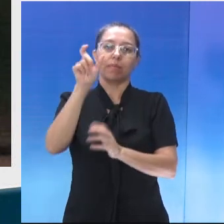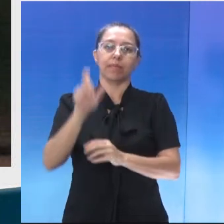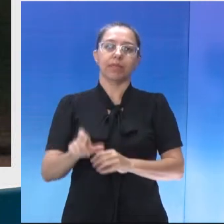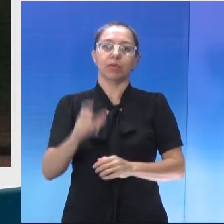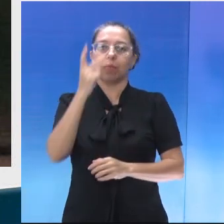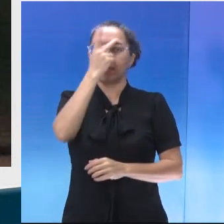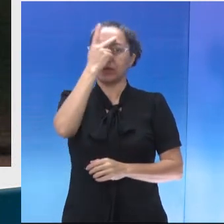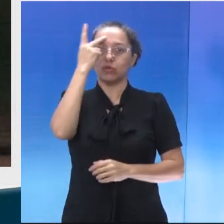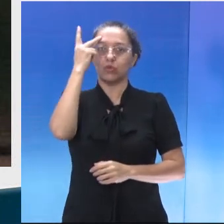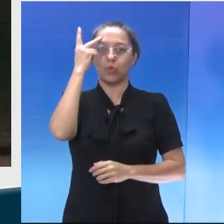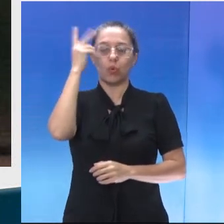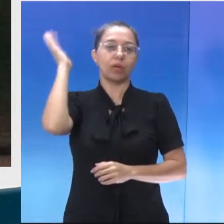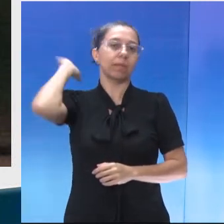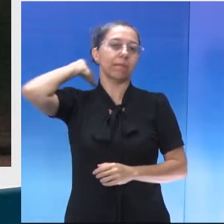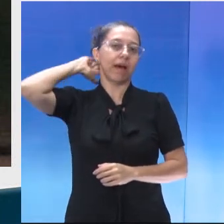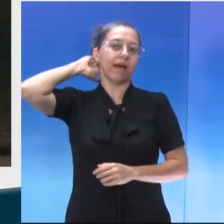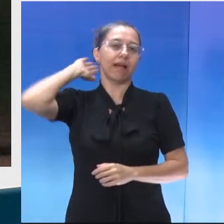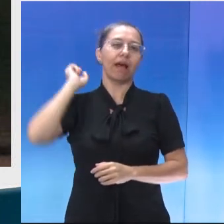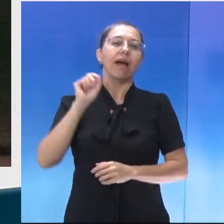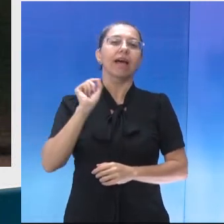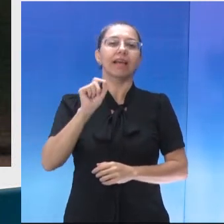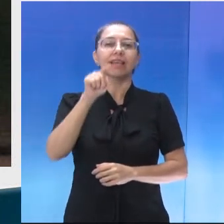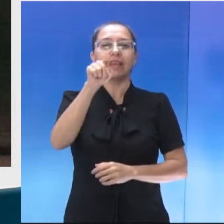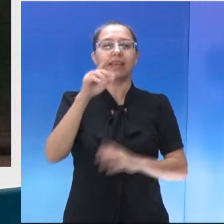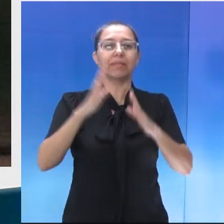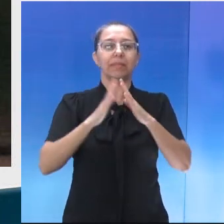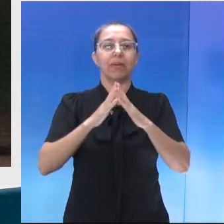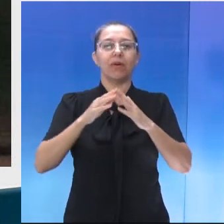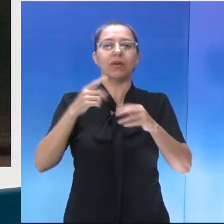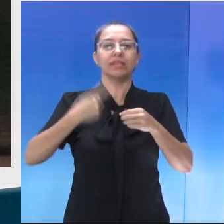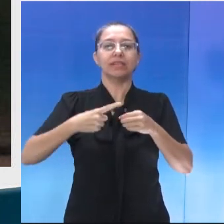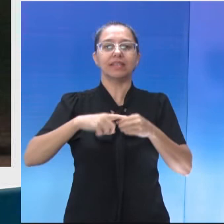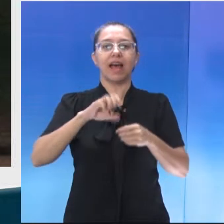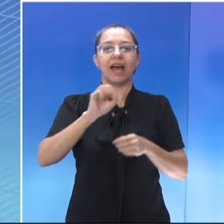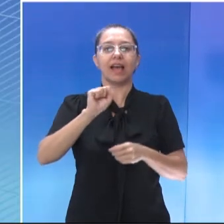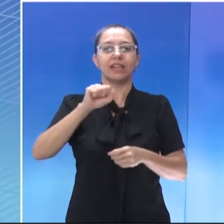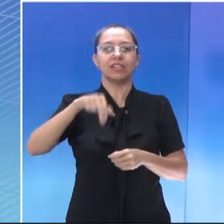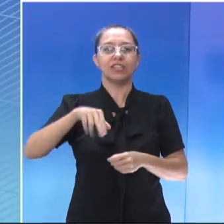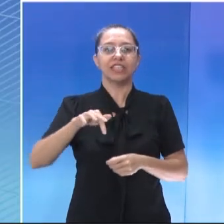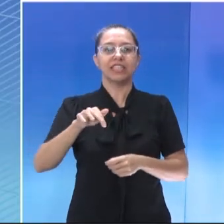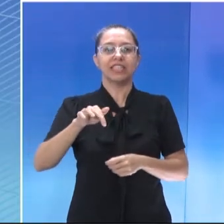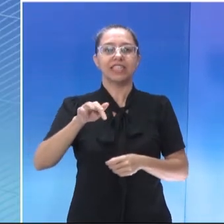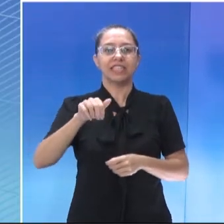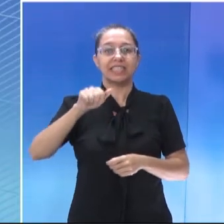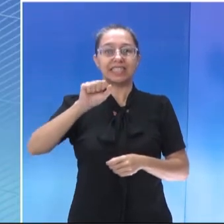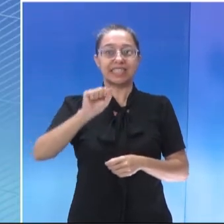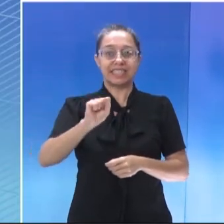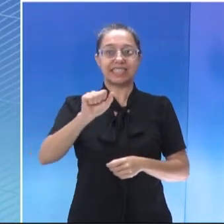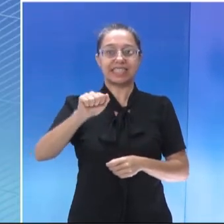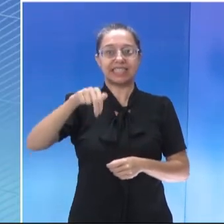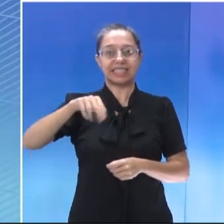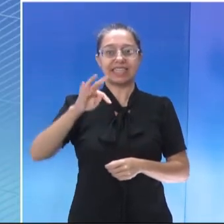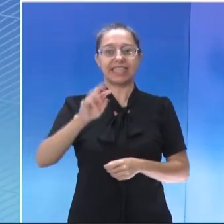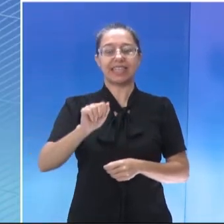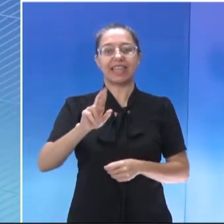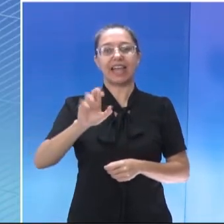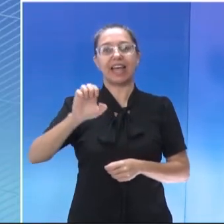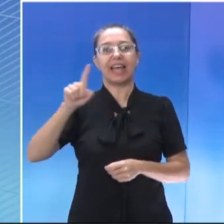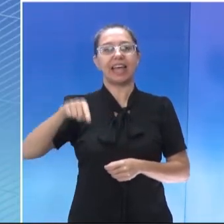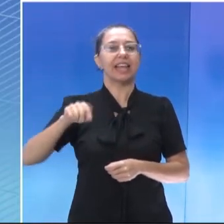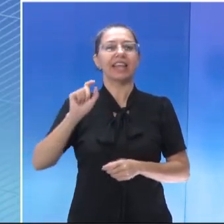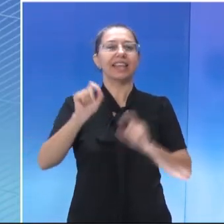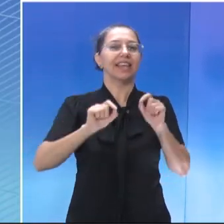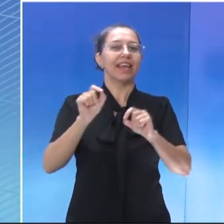é de Santarém aí, levanta a mão, hein? Então, olha só o que tinha em Santarém, no Pará. Hoje, o que nós temos no Pará,